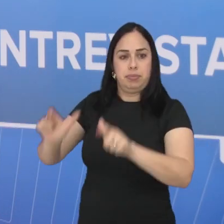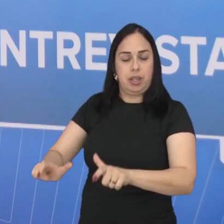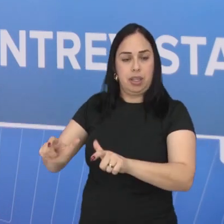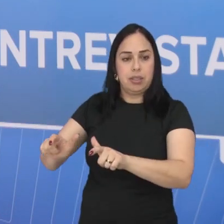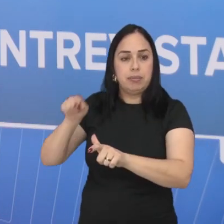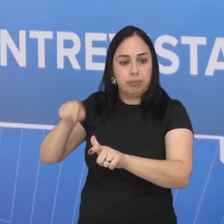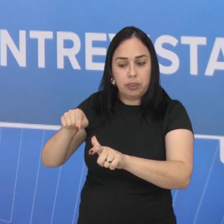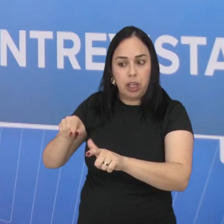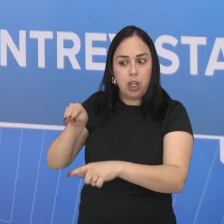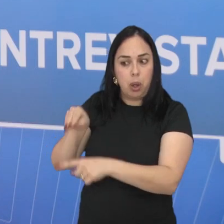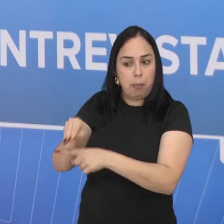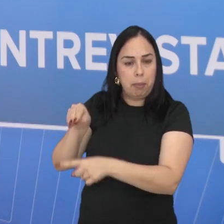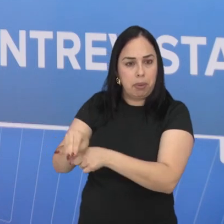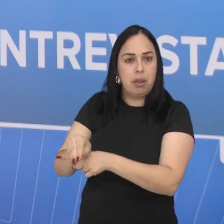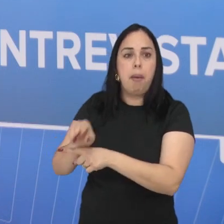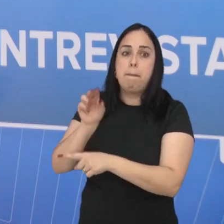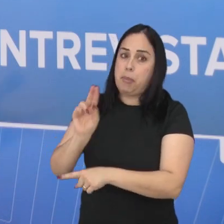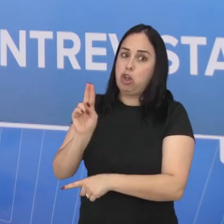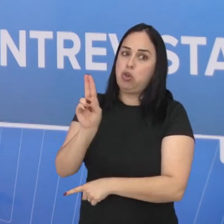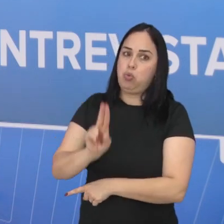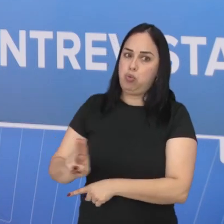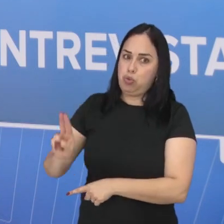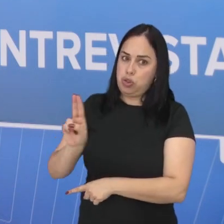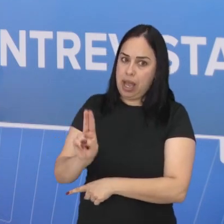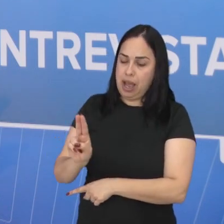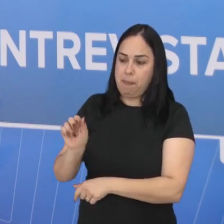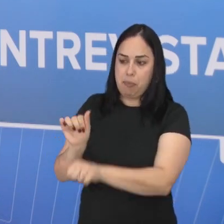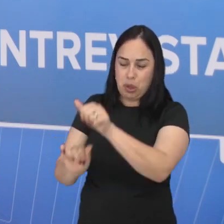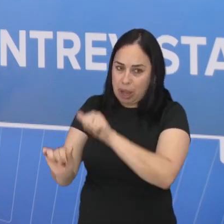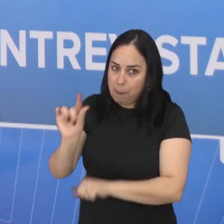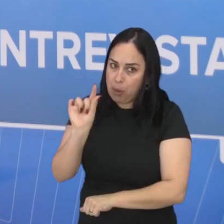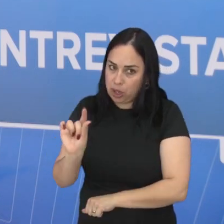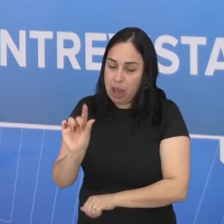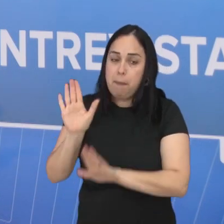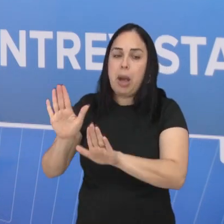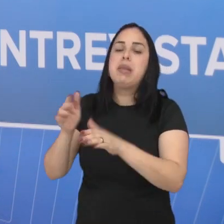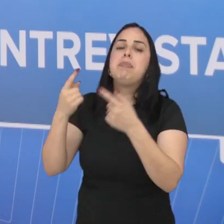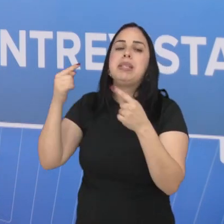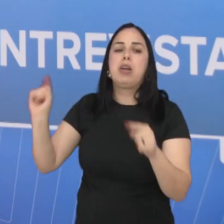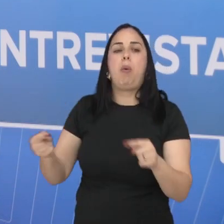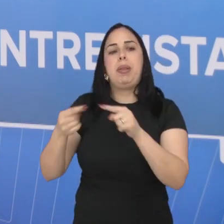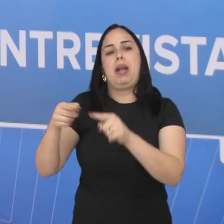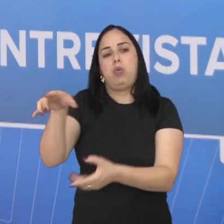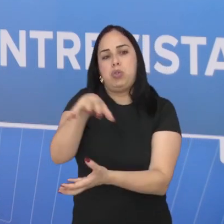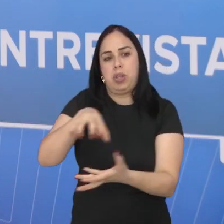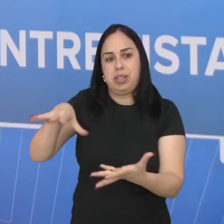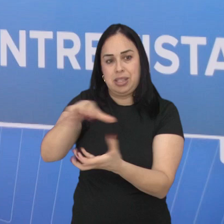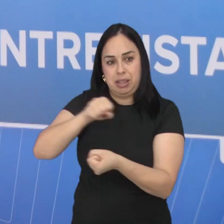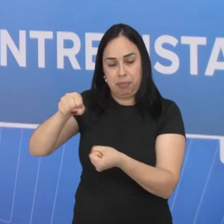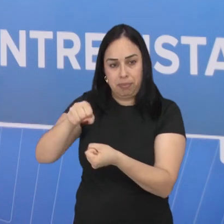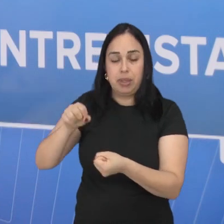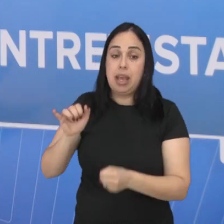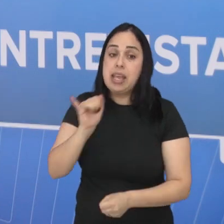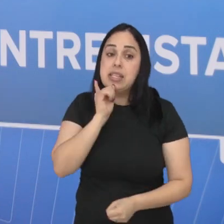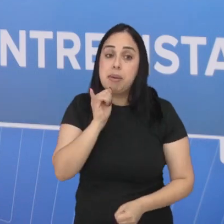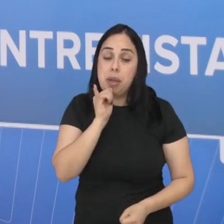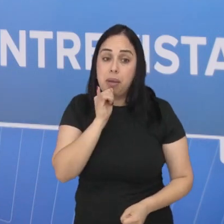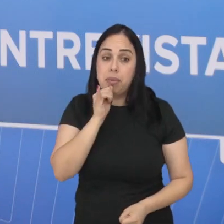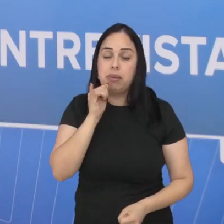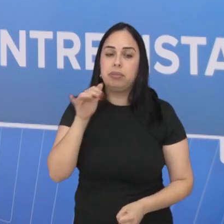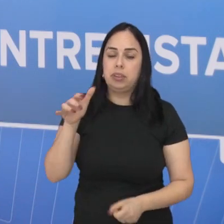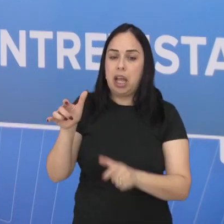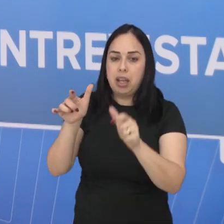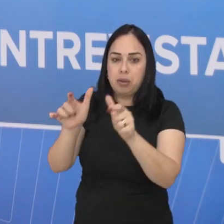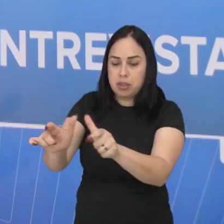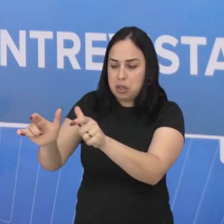de conservação, elas permitem o uso e o manejo desde que feito de maneira sustentável. Então, a gente tem alguns exemplos